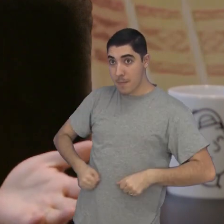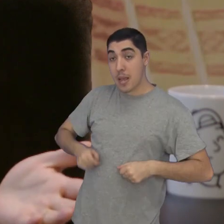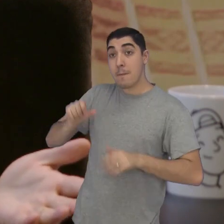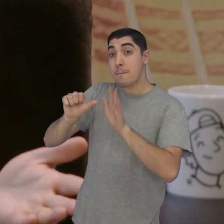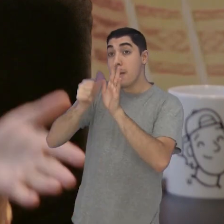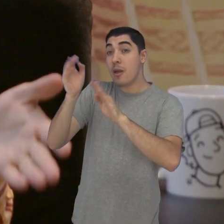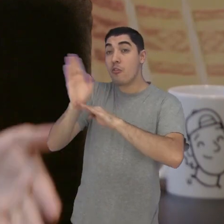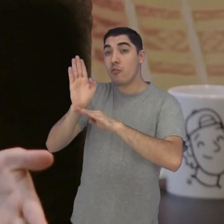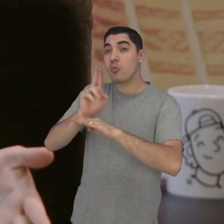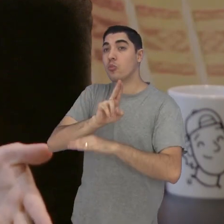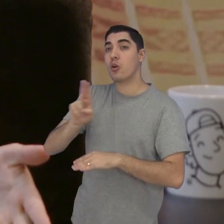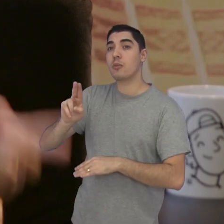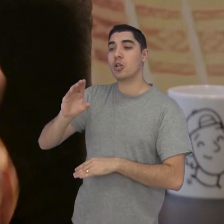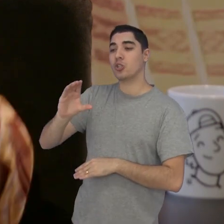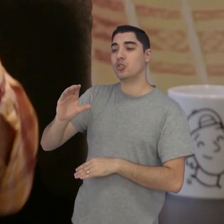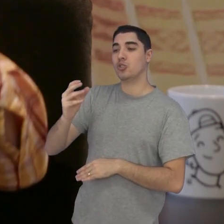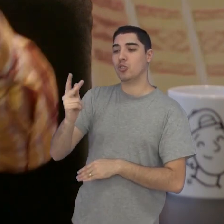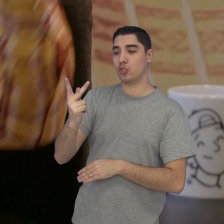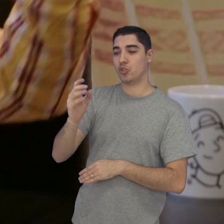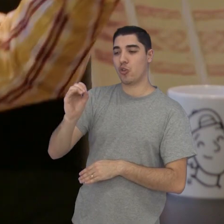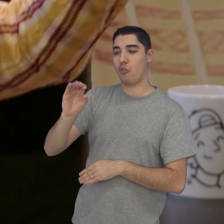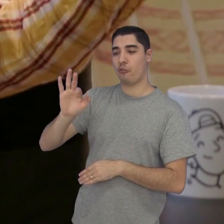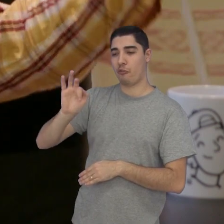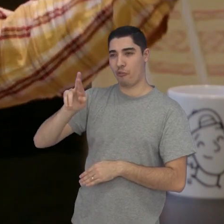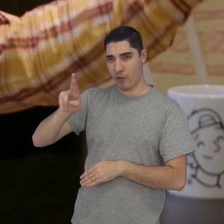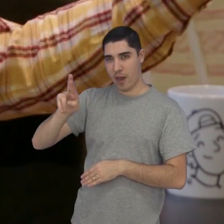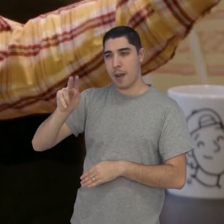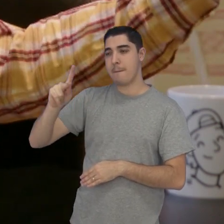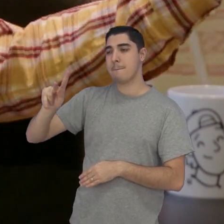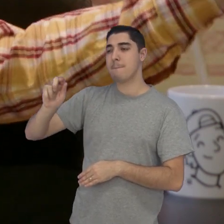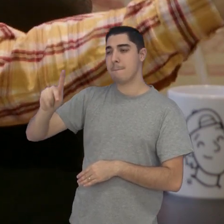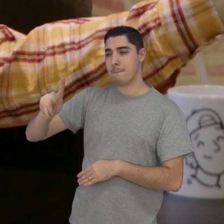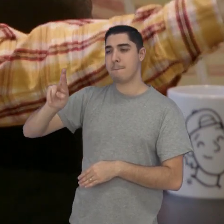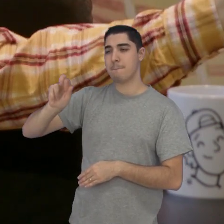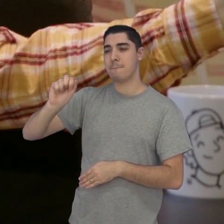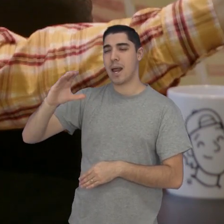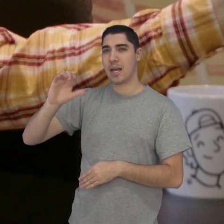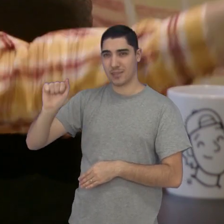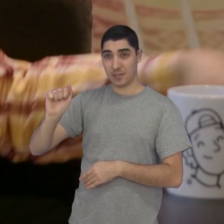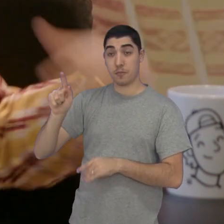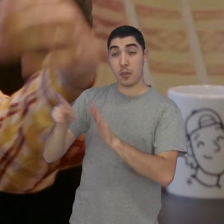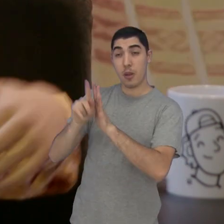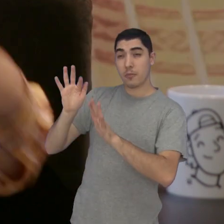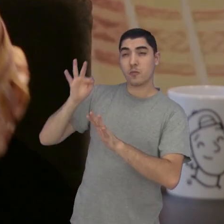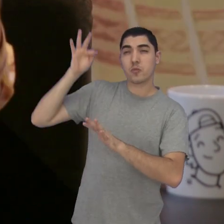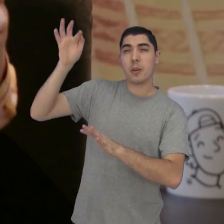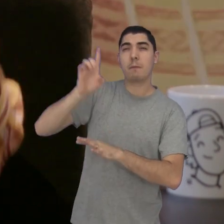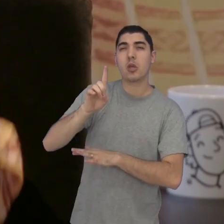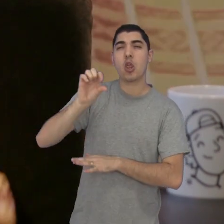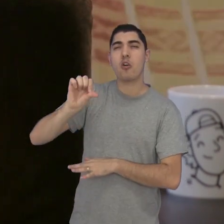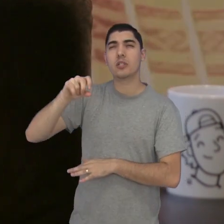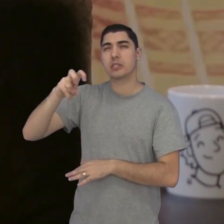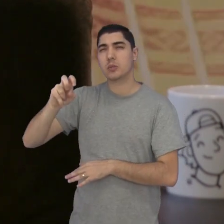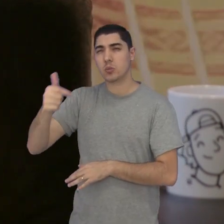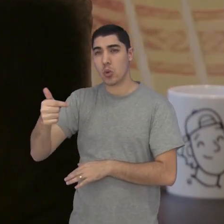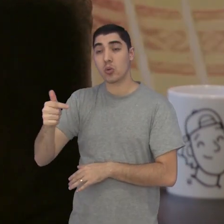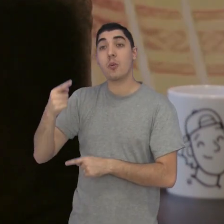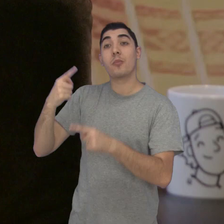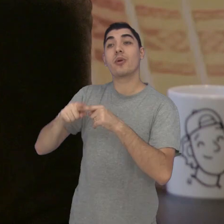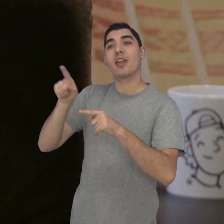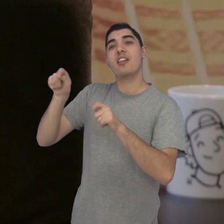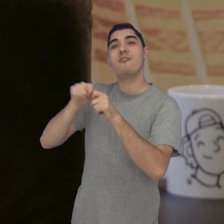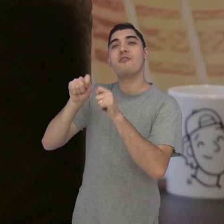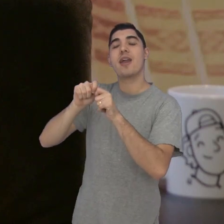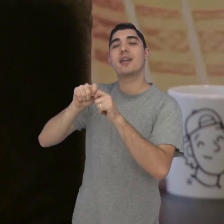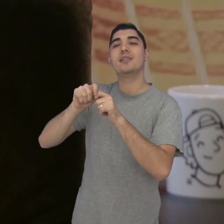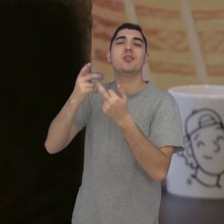Praça, da Pan Filmes, que é tipo uma releitura lá de 52, que é o Sai da Frente, e uma homenagem ao pai dele, que era chofer de